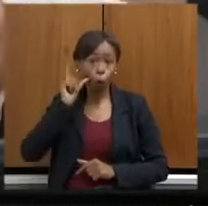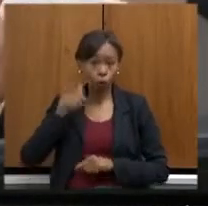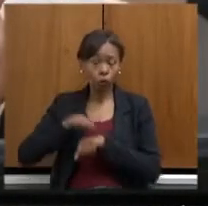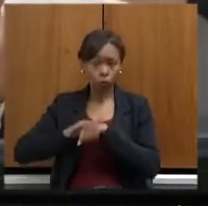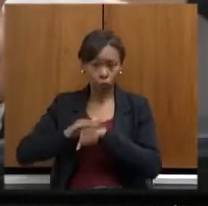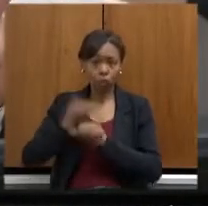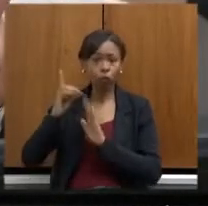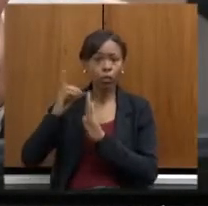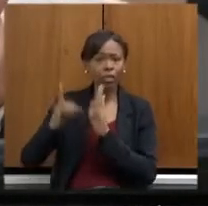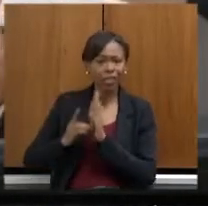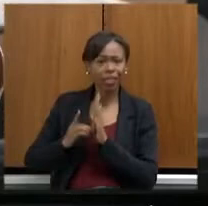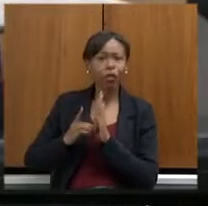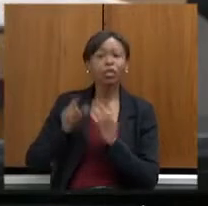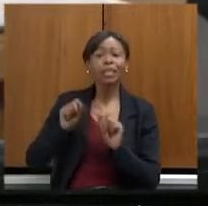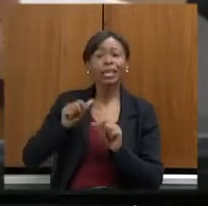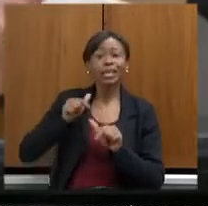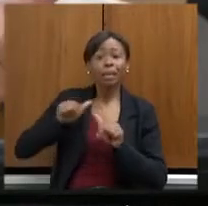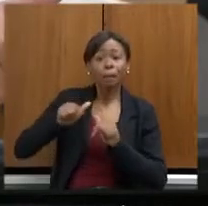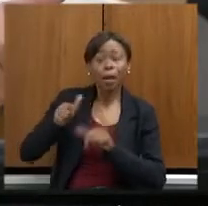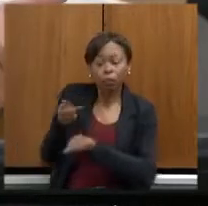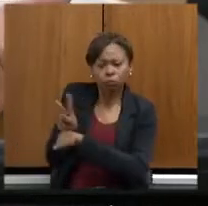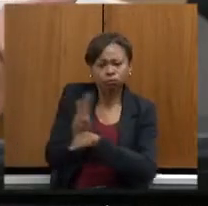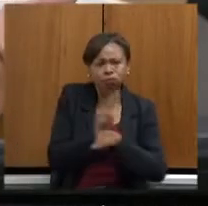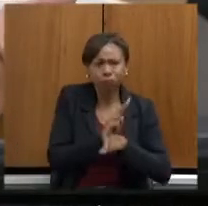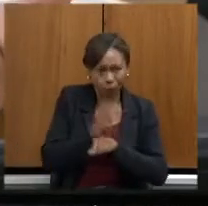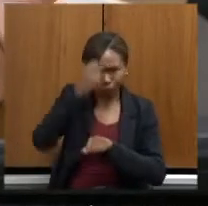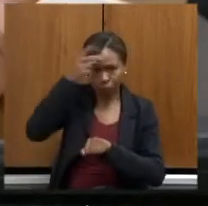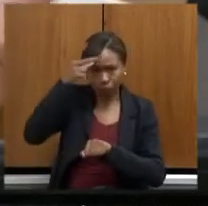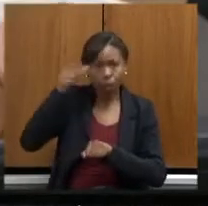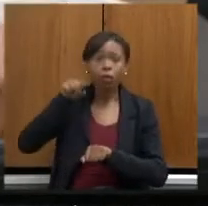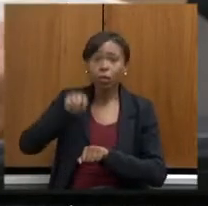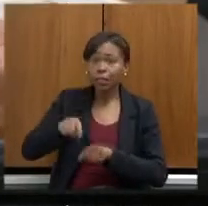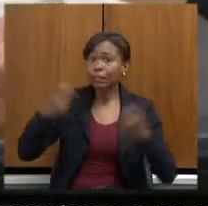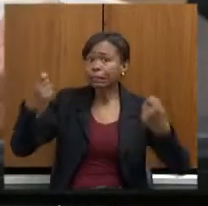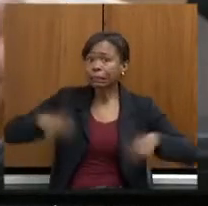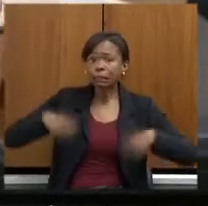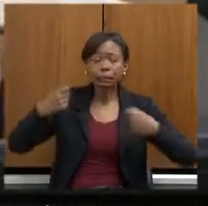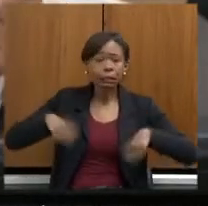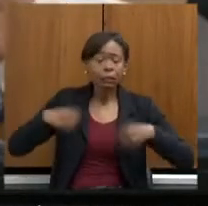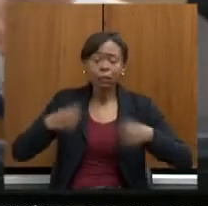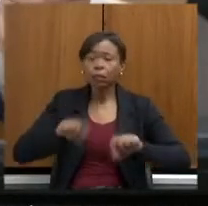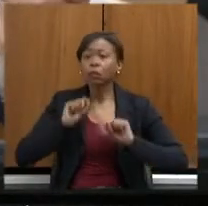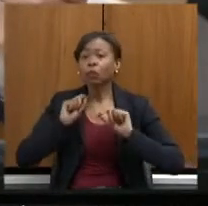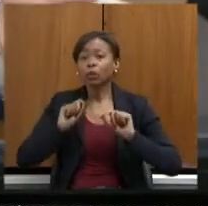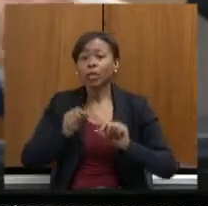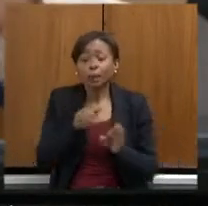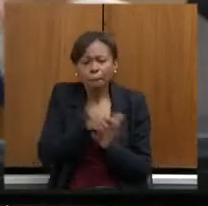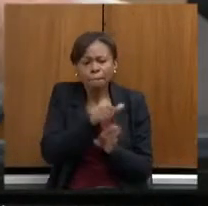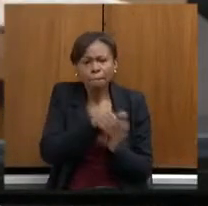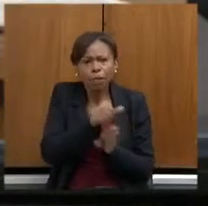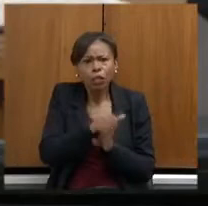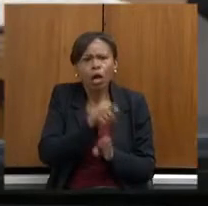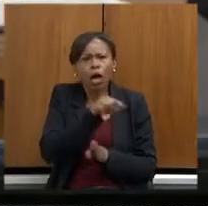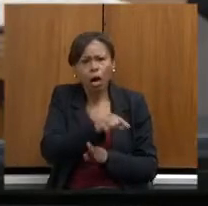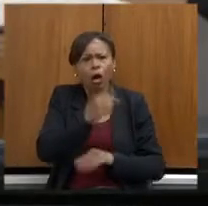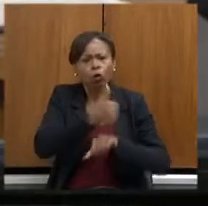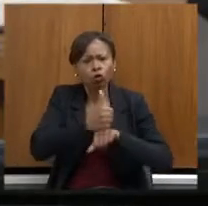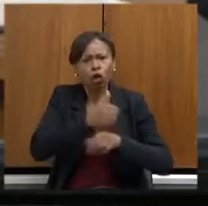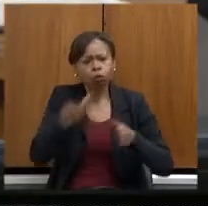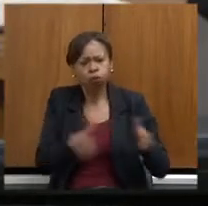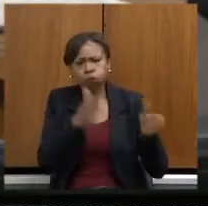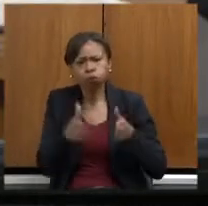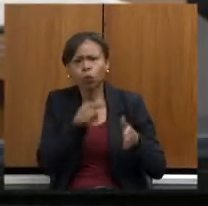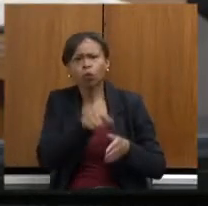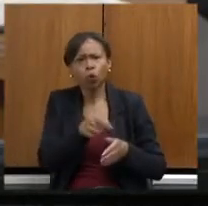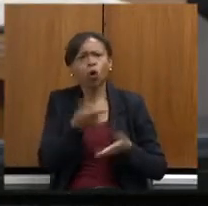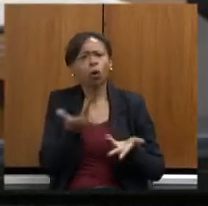Decreto agora o serviço de inspeção Municipal eles vão ser muito demandados na parte para poder chegar lá e orientar o produtor montar suave indústria